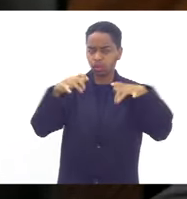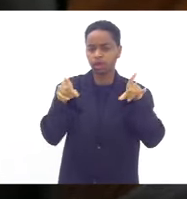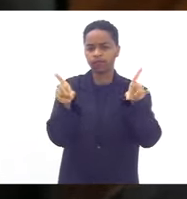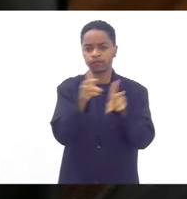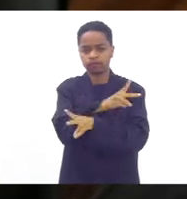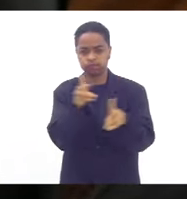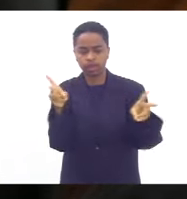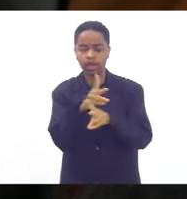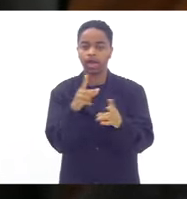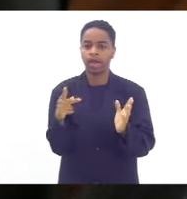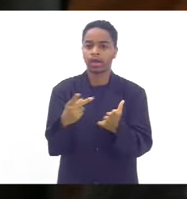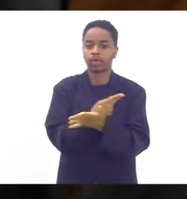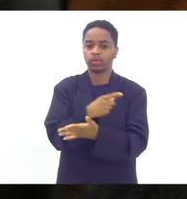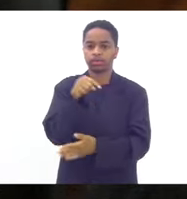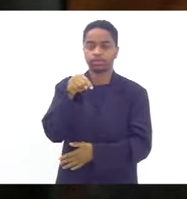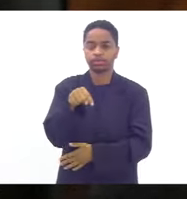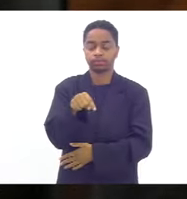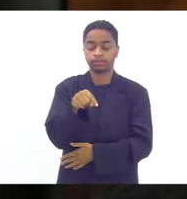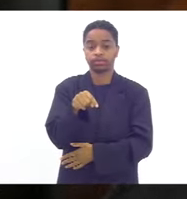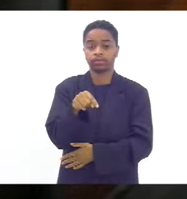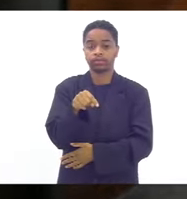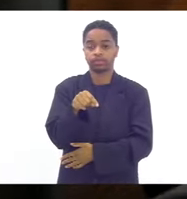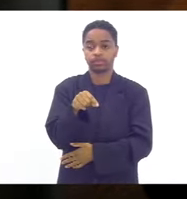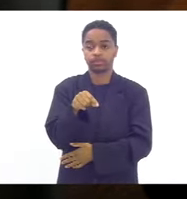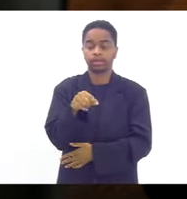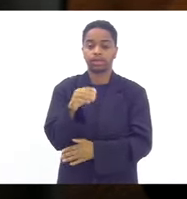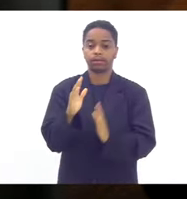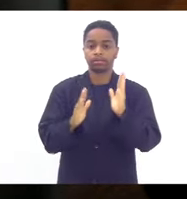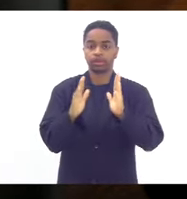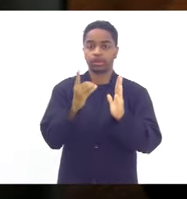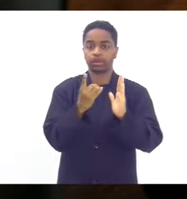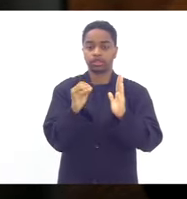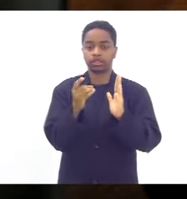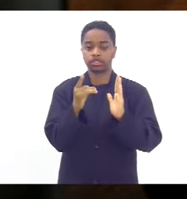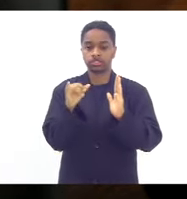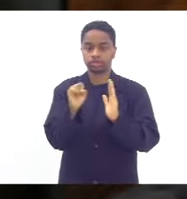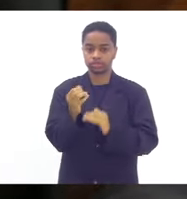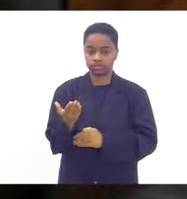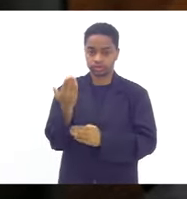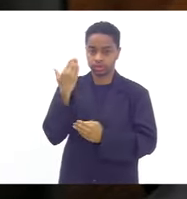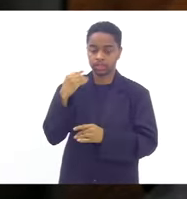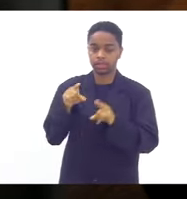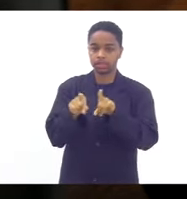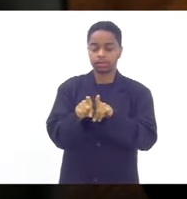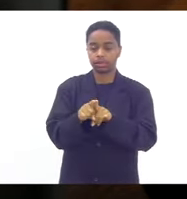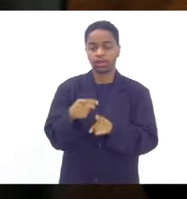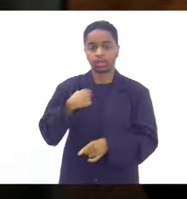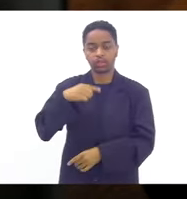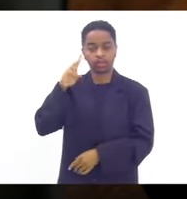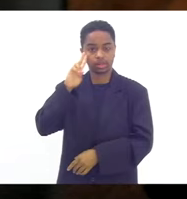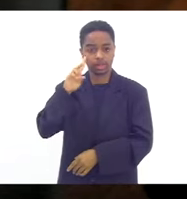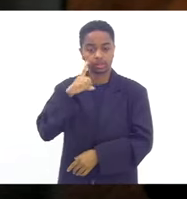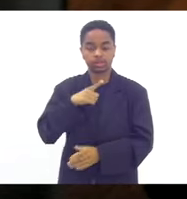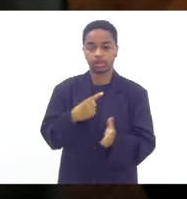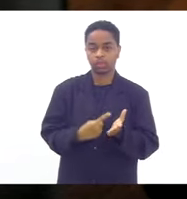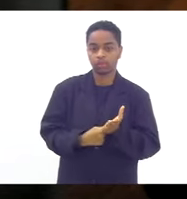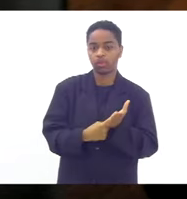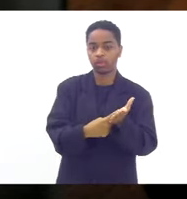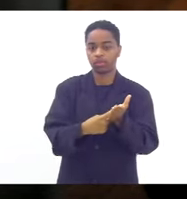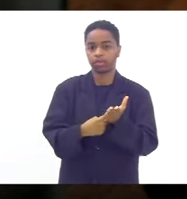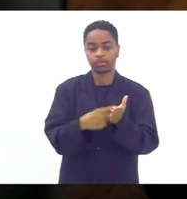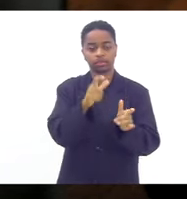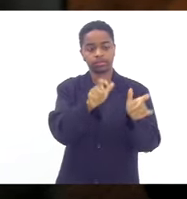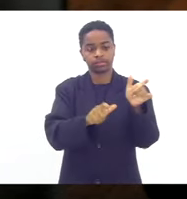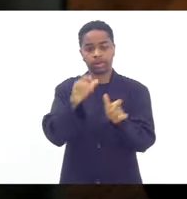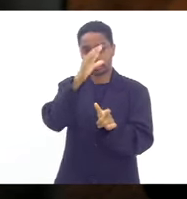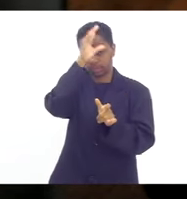ventos que atingiram a nossa concessão há 10 dias. Reitero aqui nosso compromisso com os nossos clientes